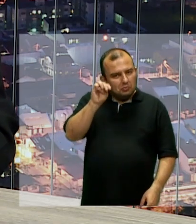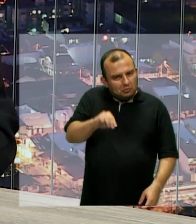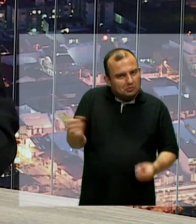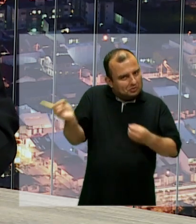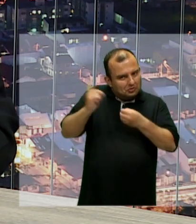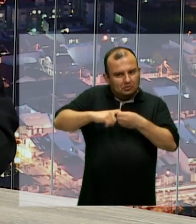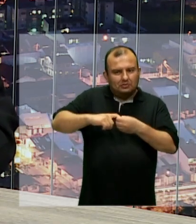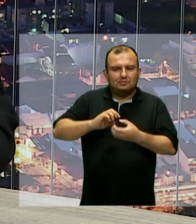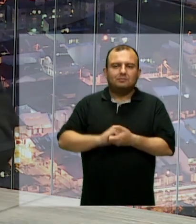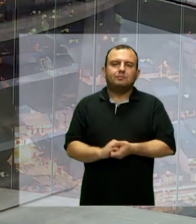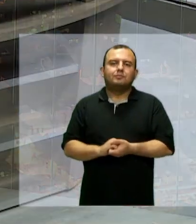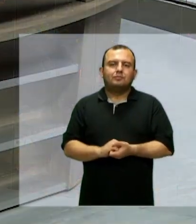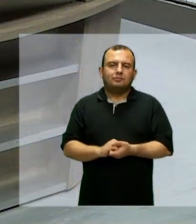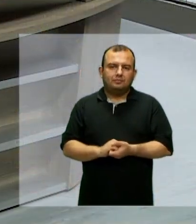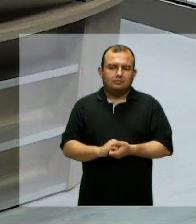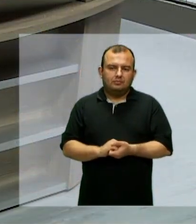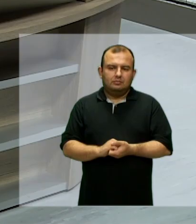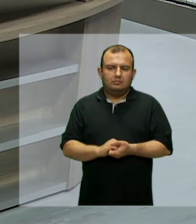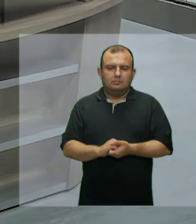volta.